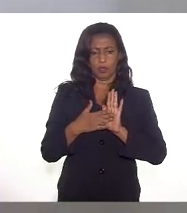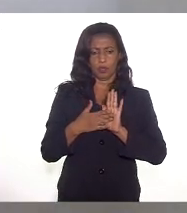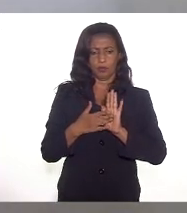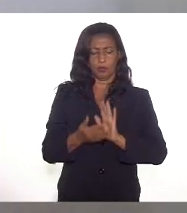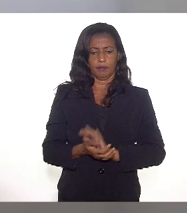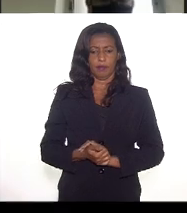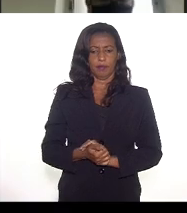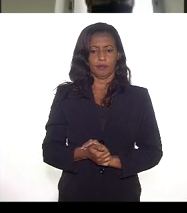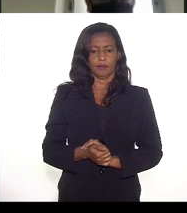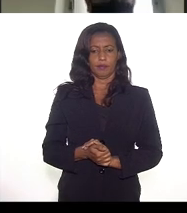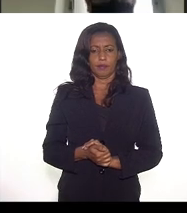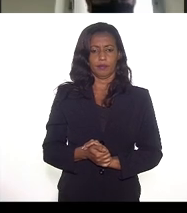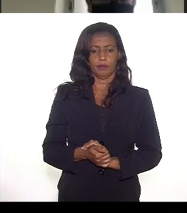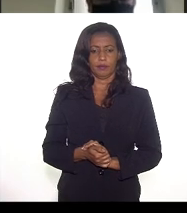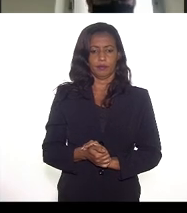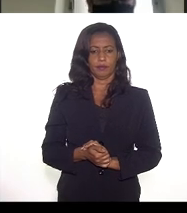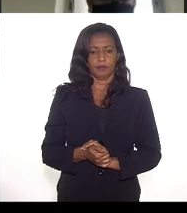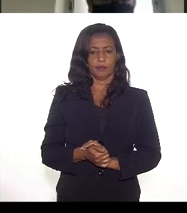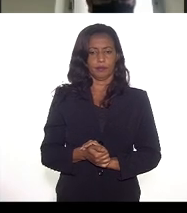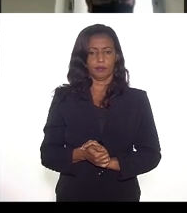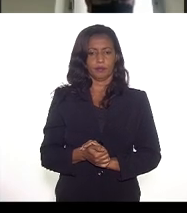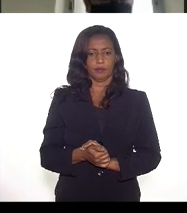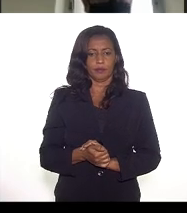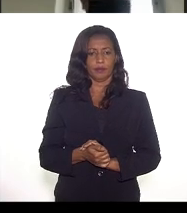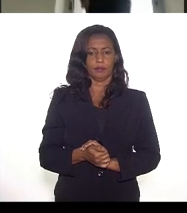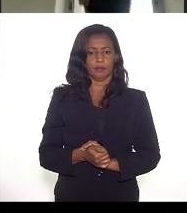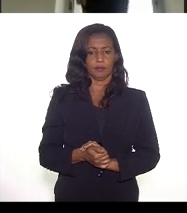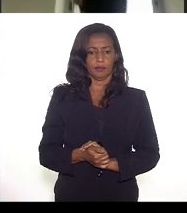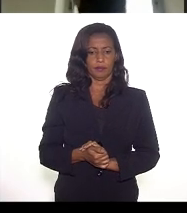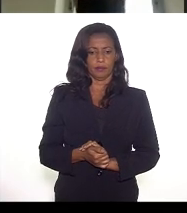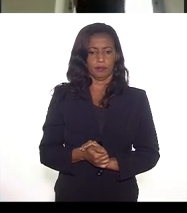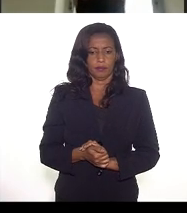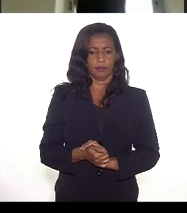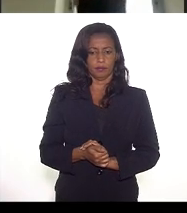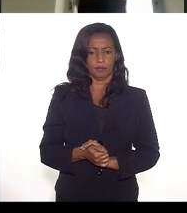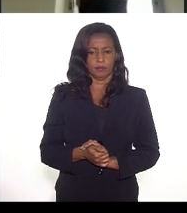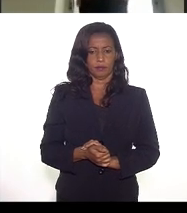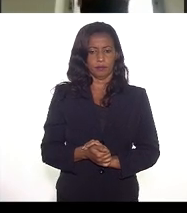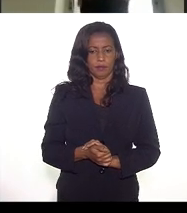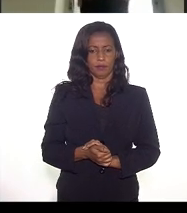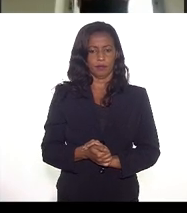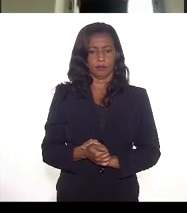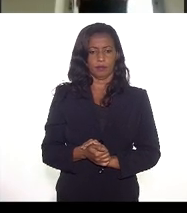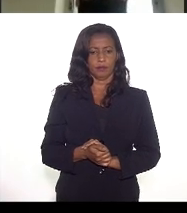destaque. O destaque, a emenda número 9.